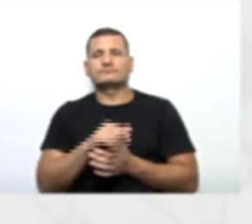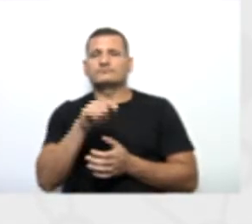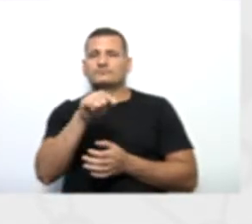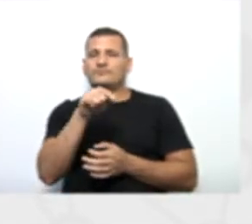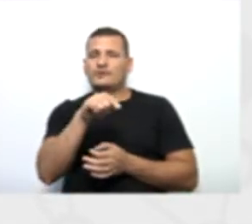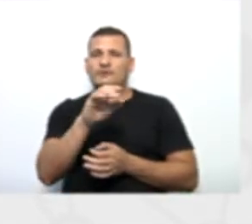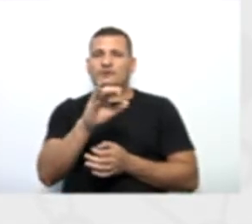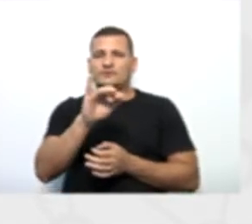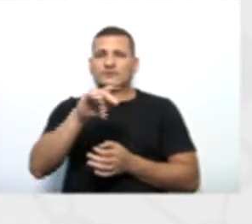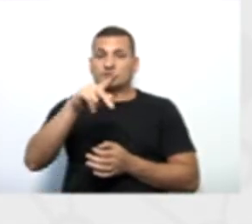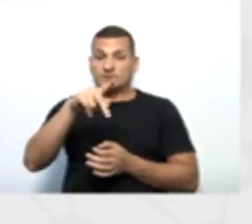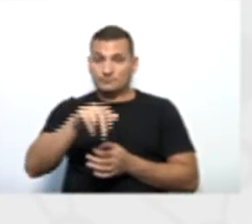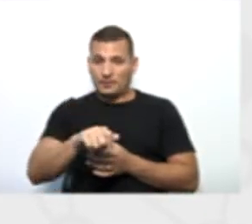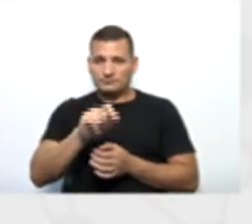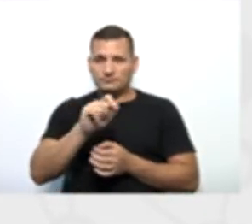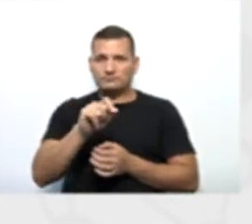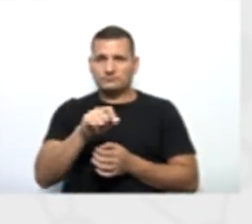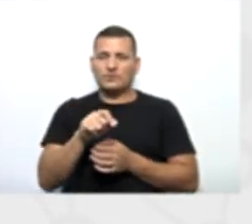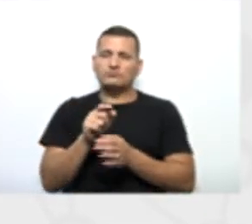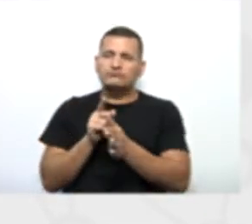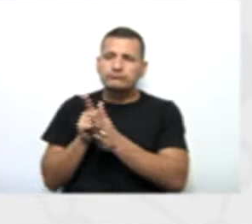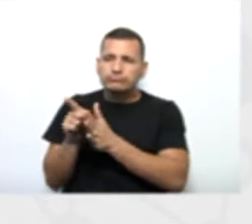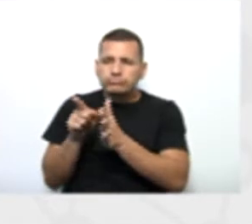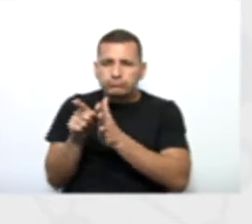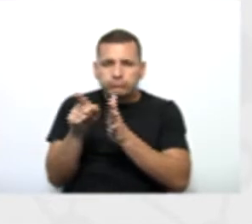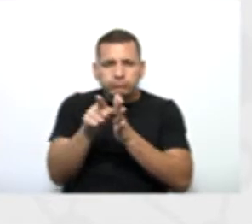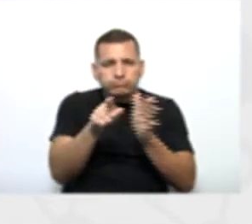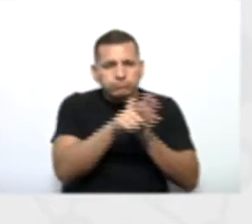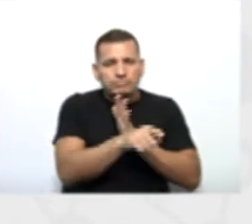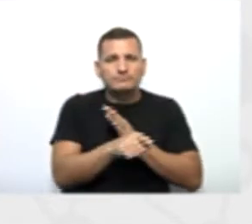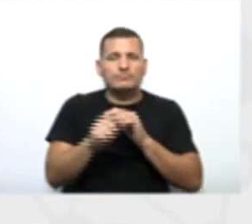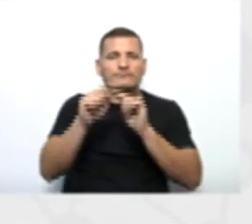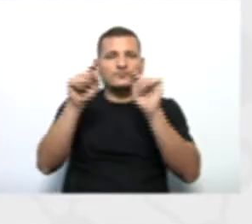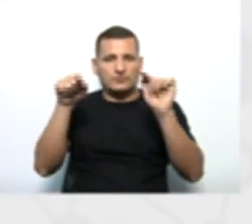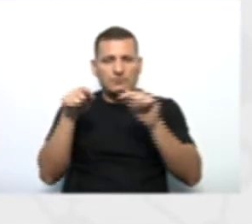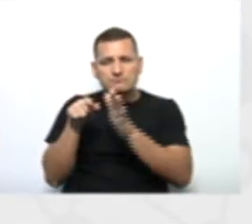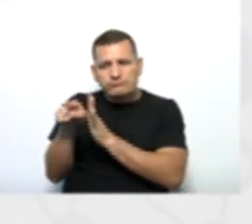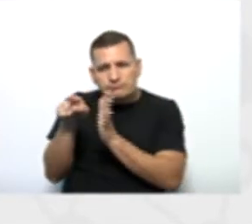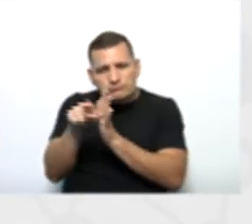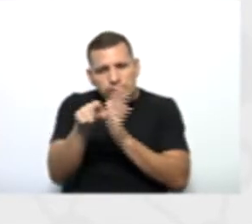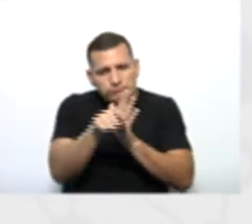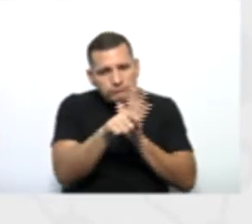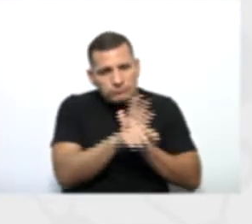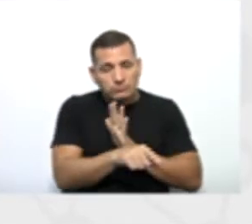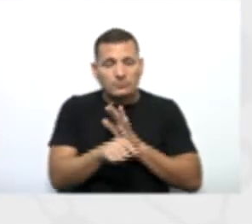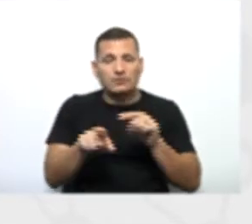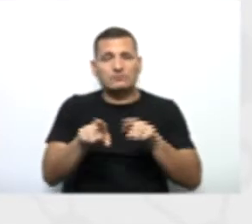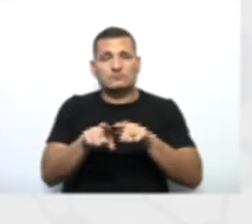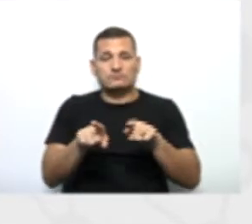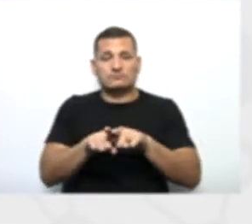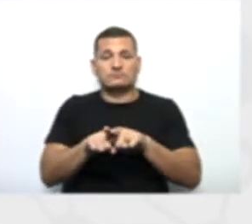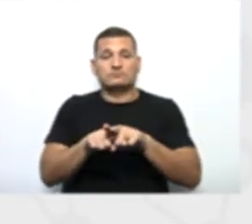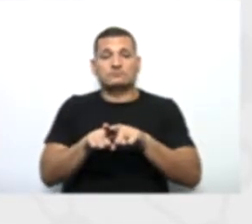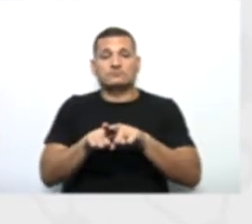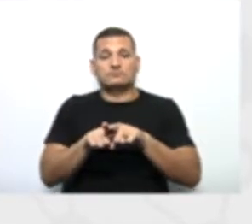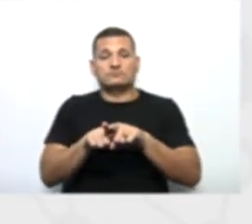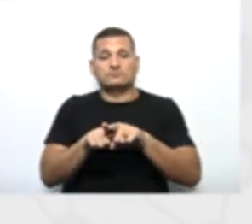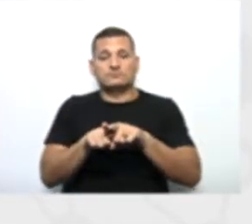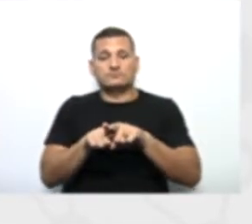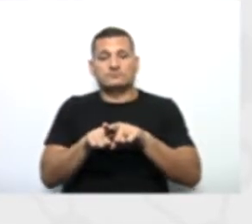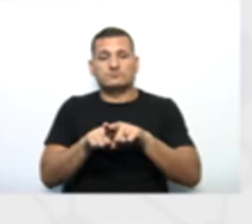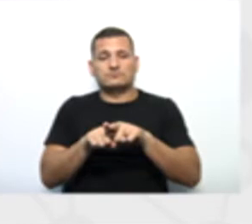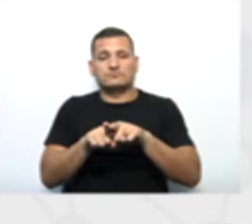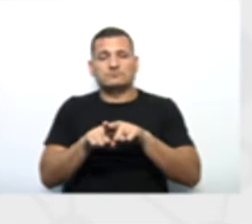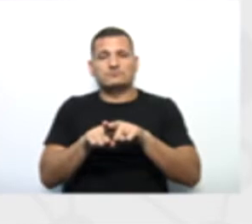mapeador, após ouvir os trabalhadores de todos os setores e com a orientação do Serviço Especializado